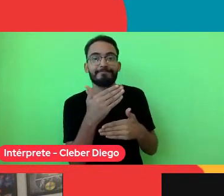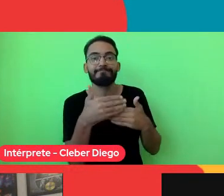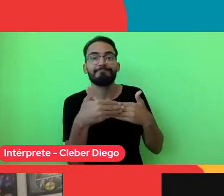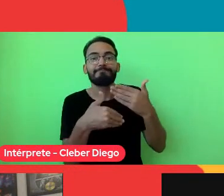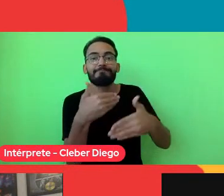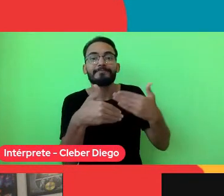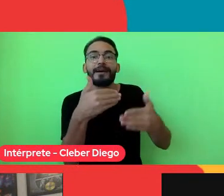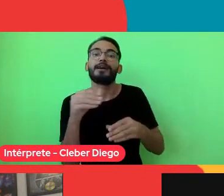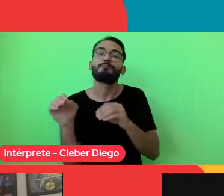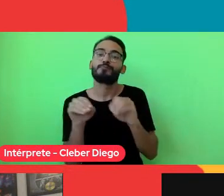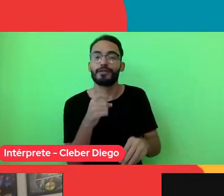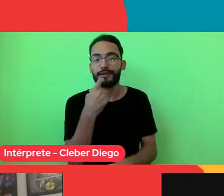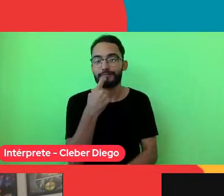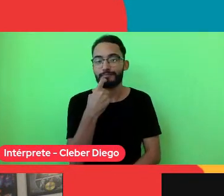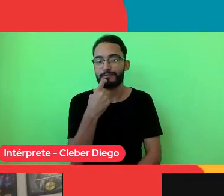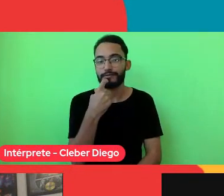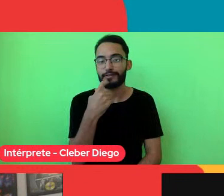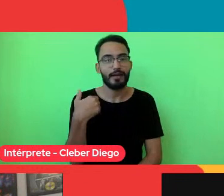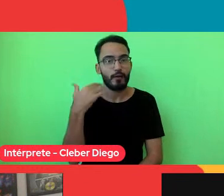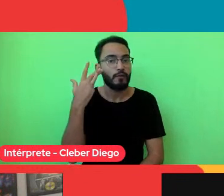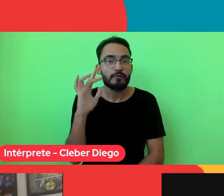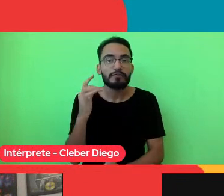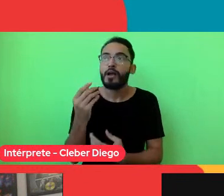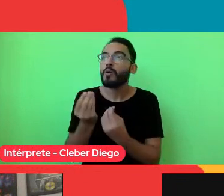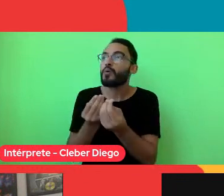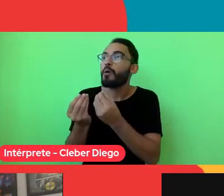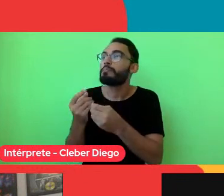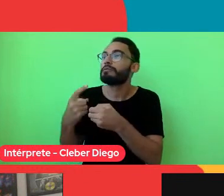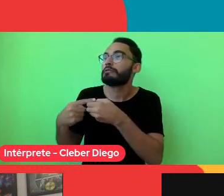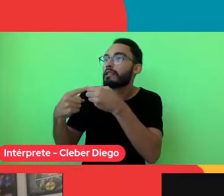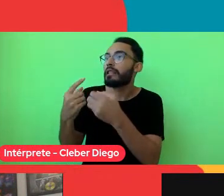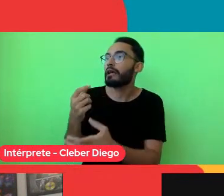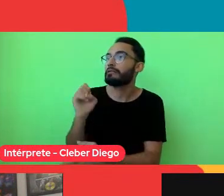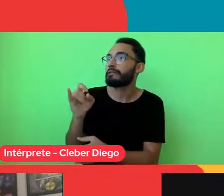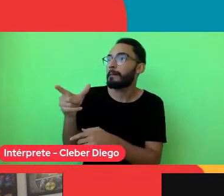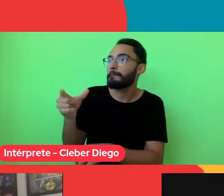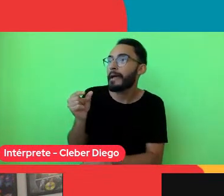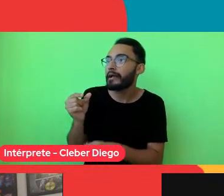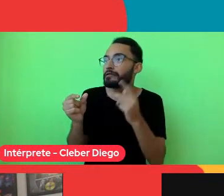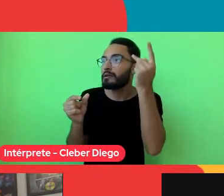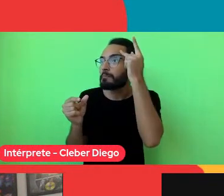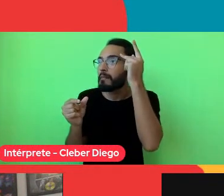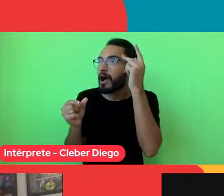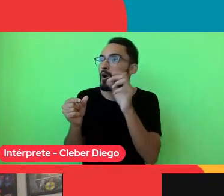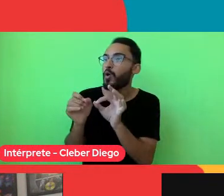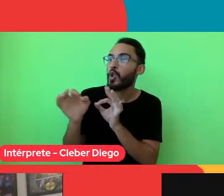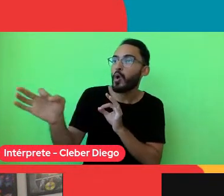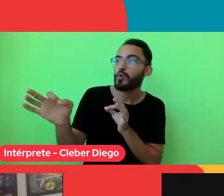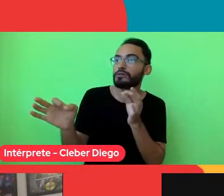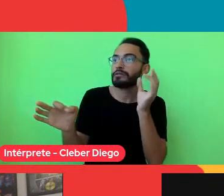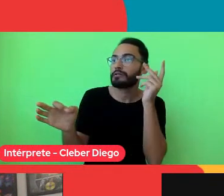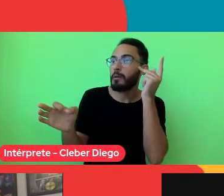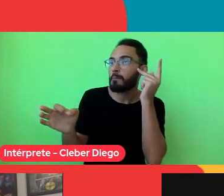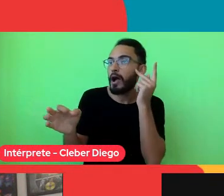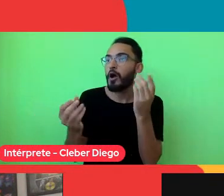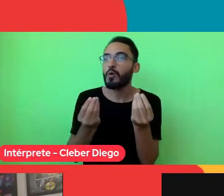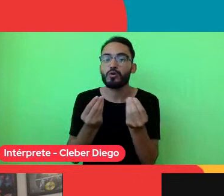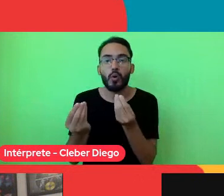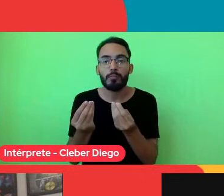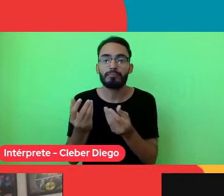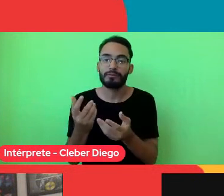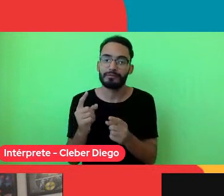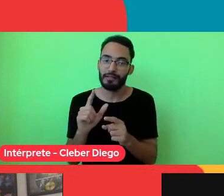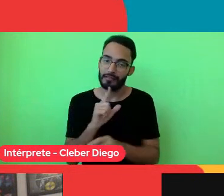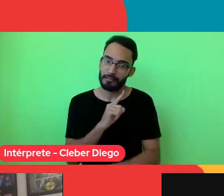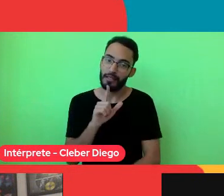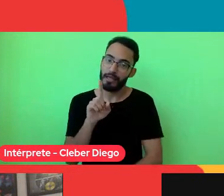para cá, sem ao menos saber como que a cidade era, se era muito perto de São Paulo, se era, como é que era essa loucura, né? Minha cidade tem 15